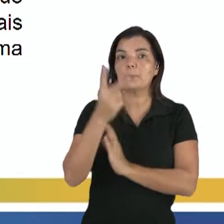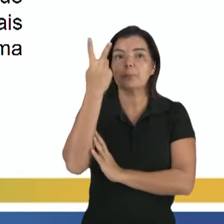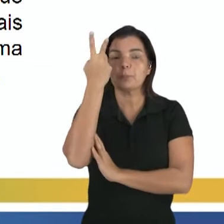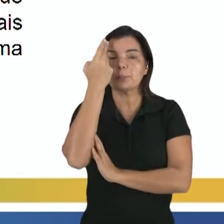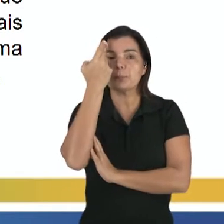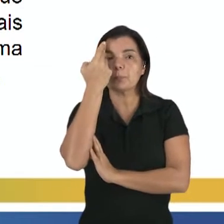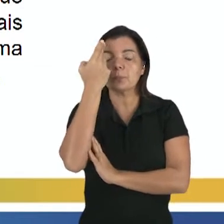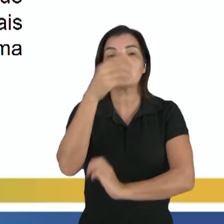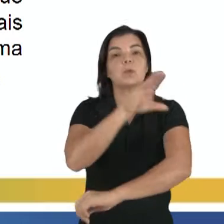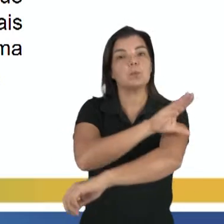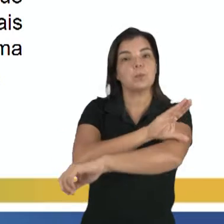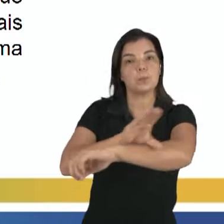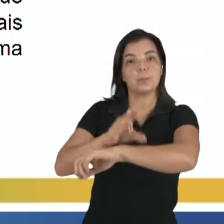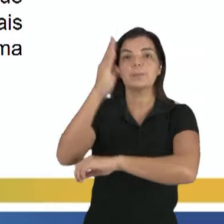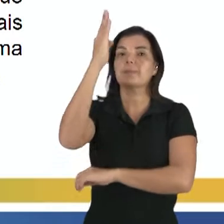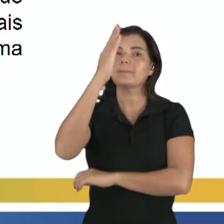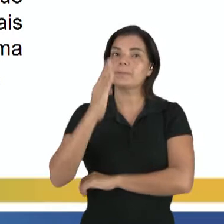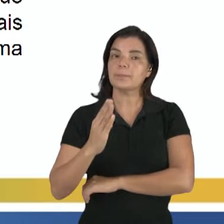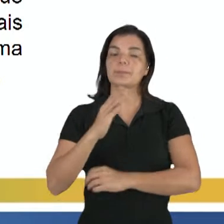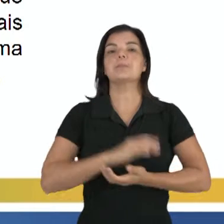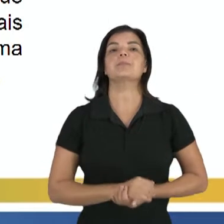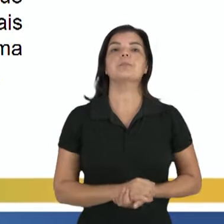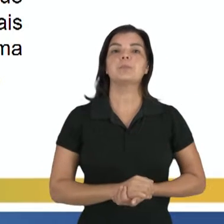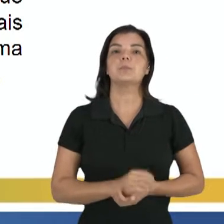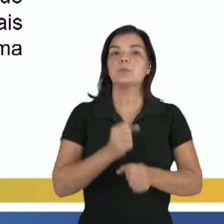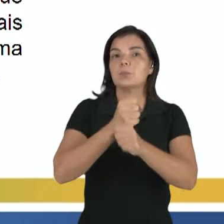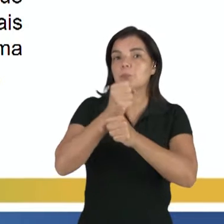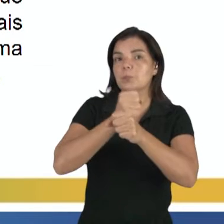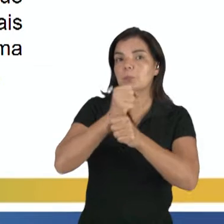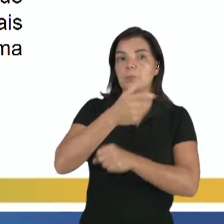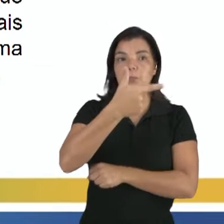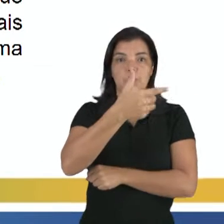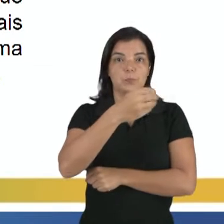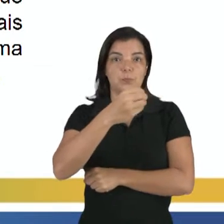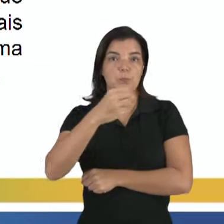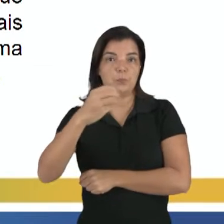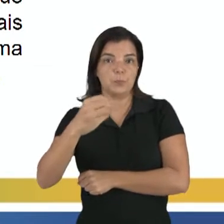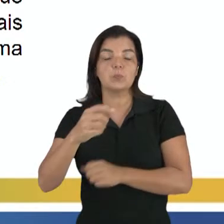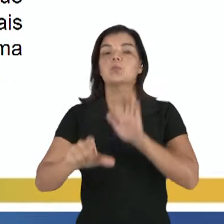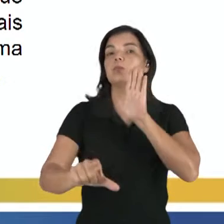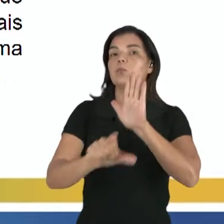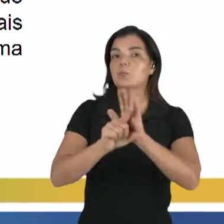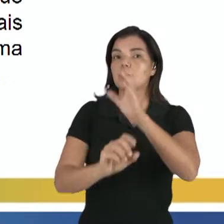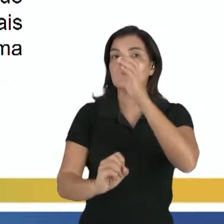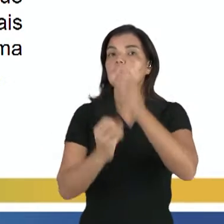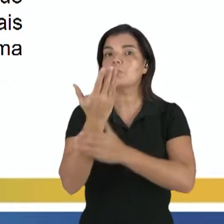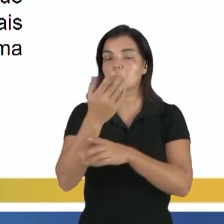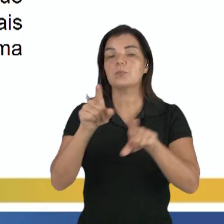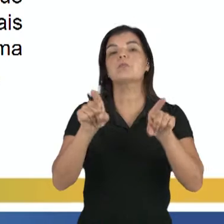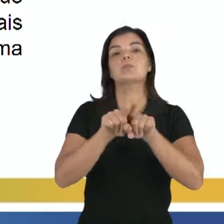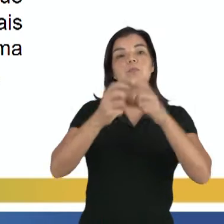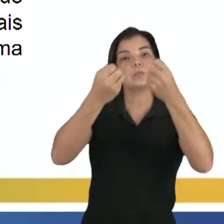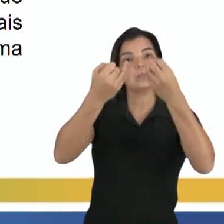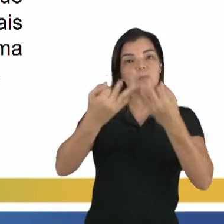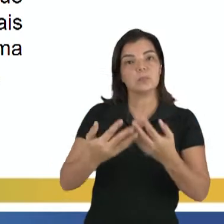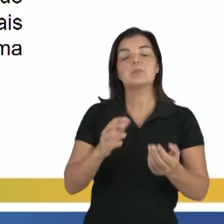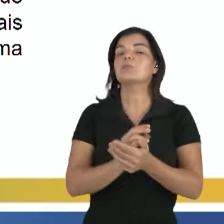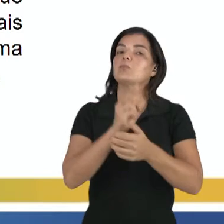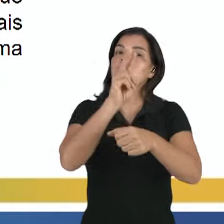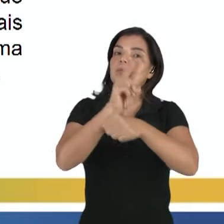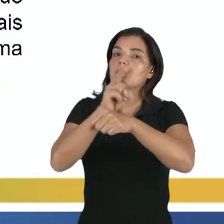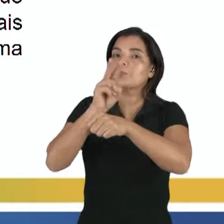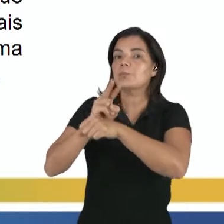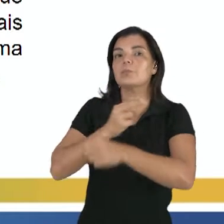natural e cultural do nosso Brasil. Desde o ano de 2000 foi criada uma lei, né, que fala sobre essa